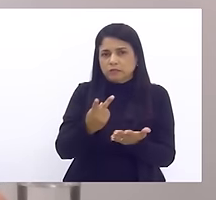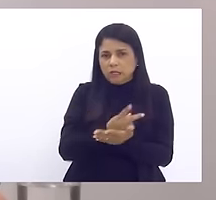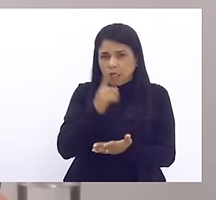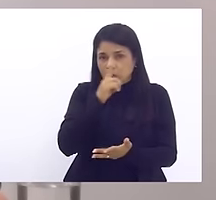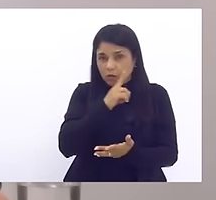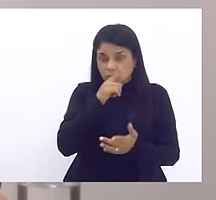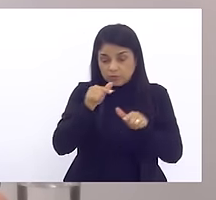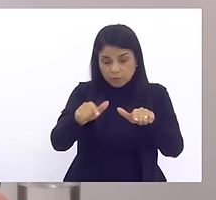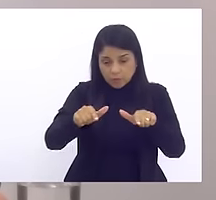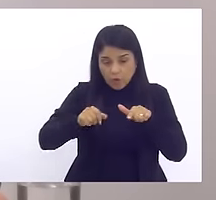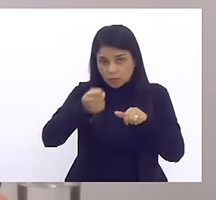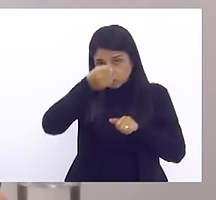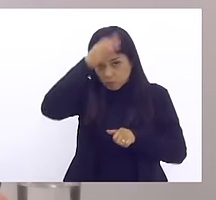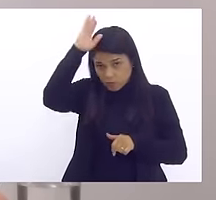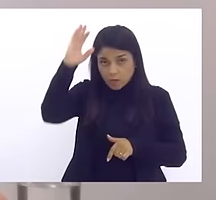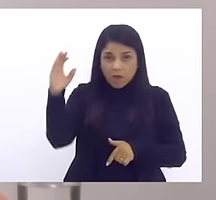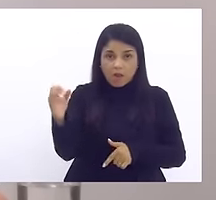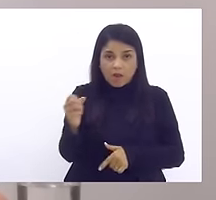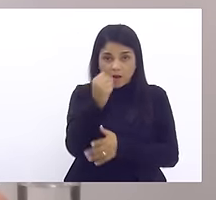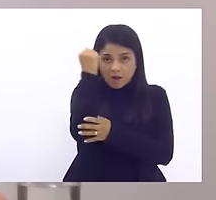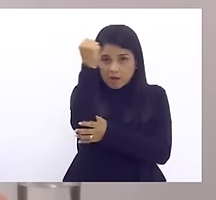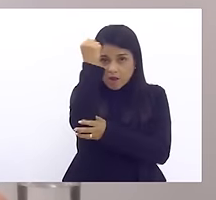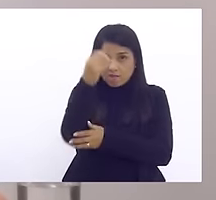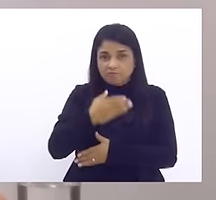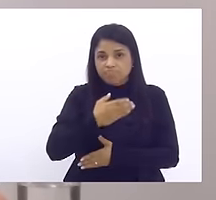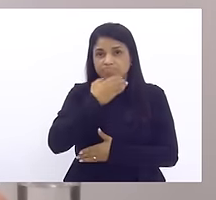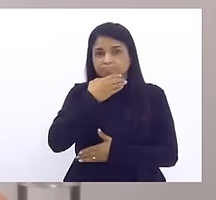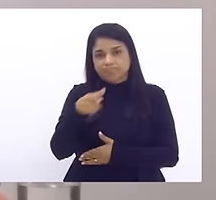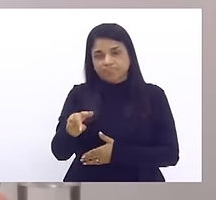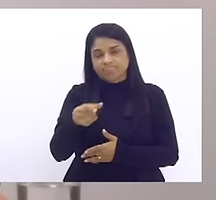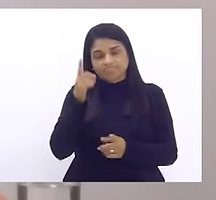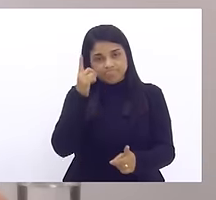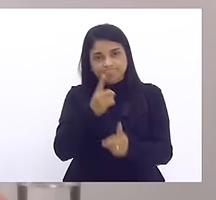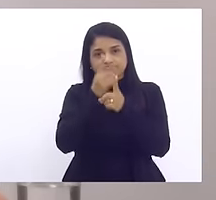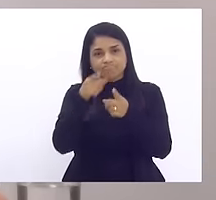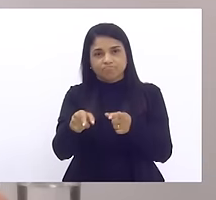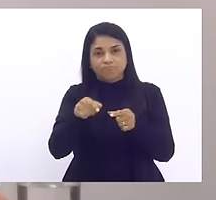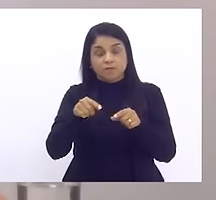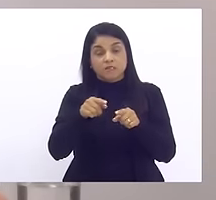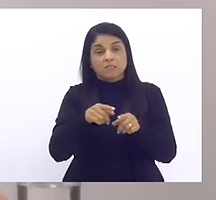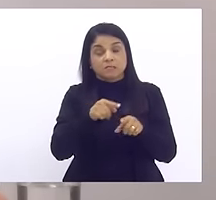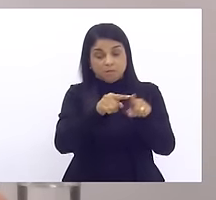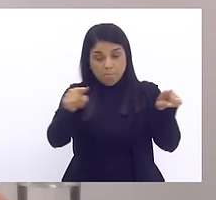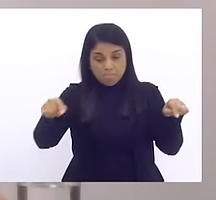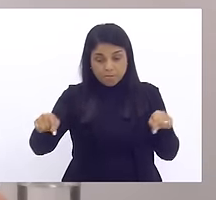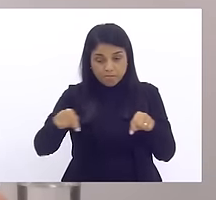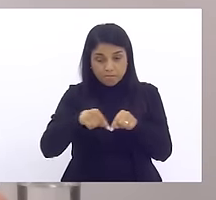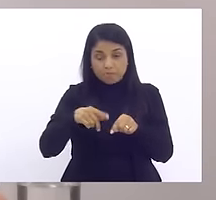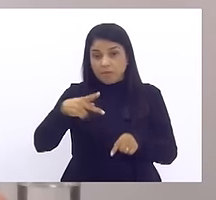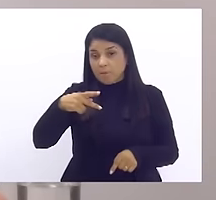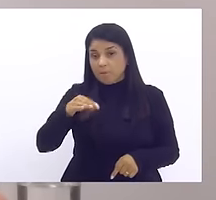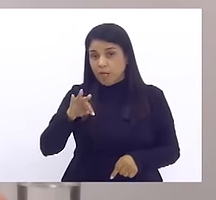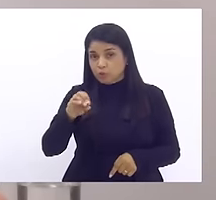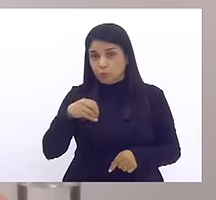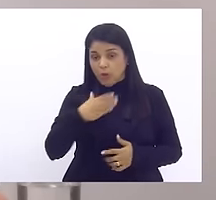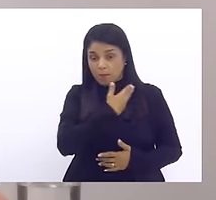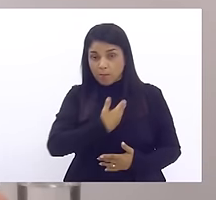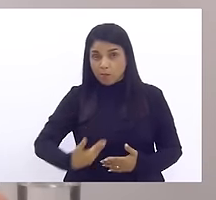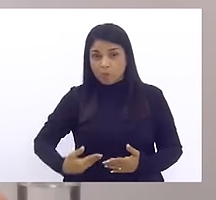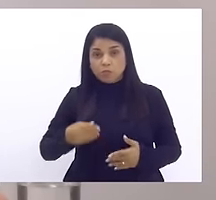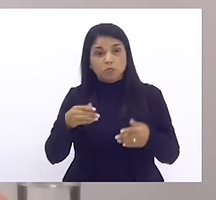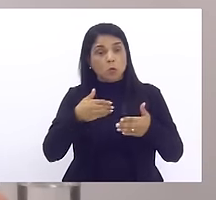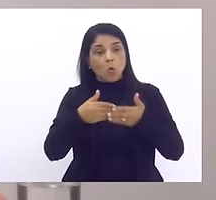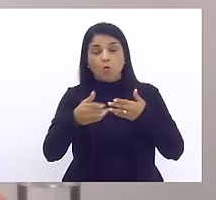Bombeiros que é gravíssimo foi constatado lá esse Pátio é público qualquer cidadão do Rio de Janeiro pode